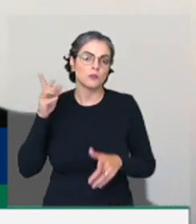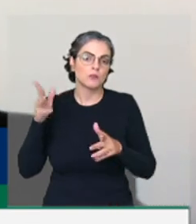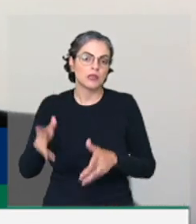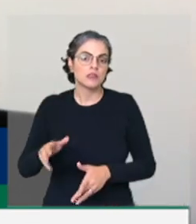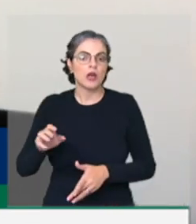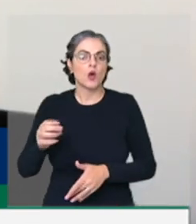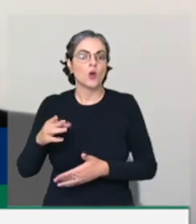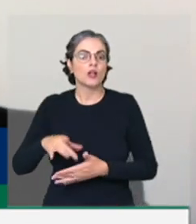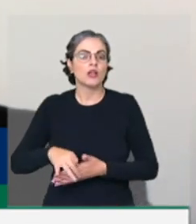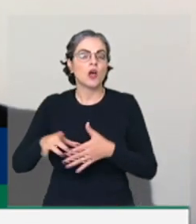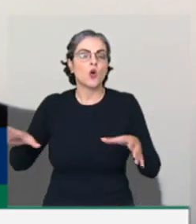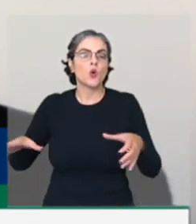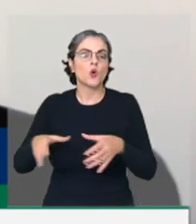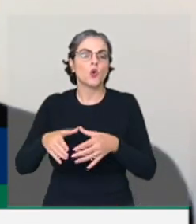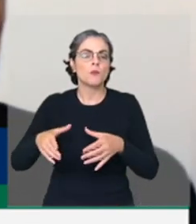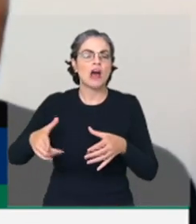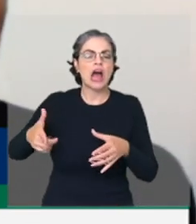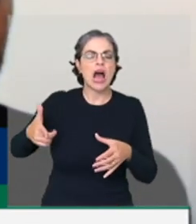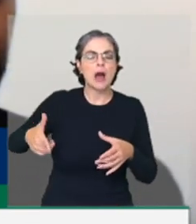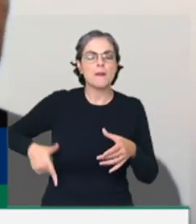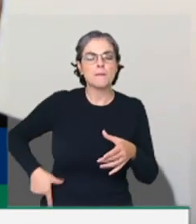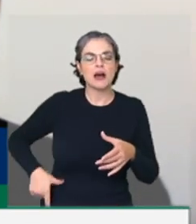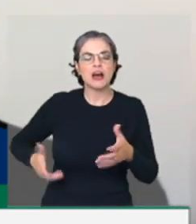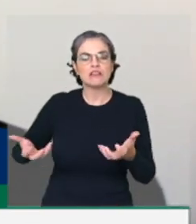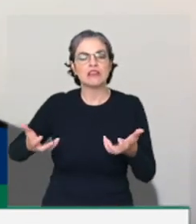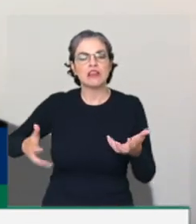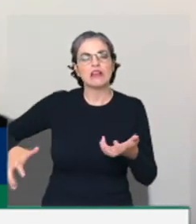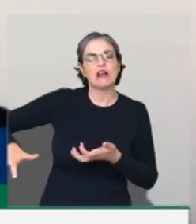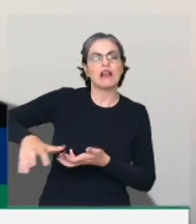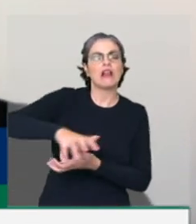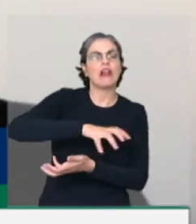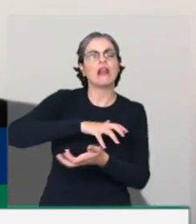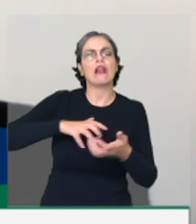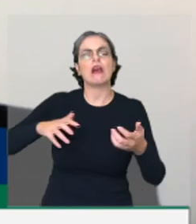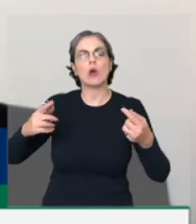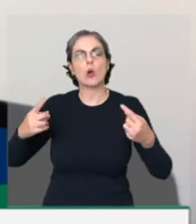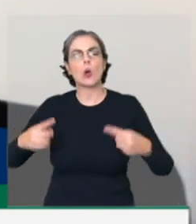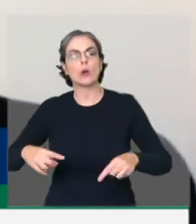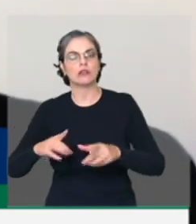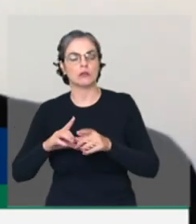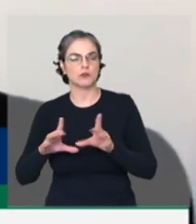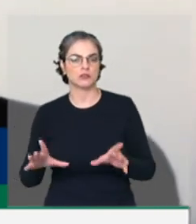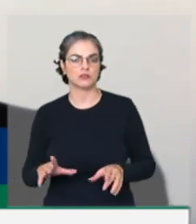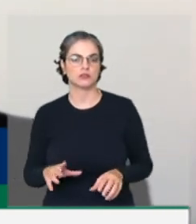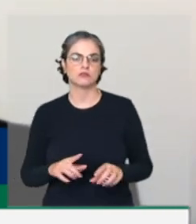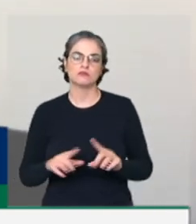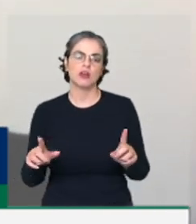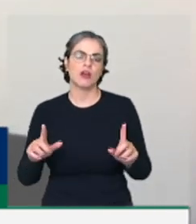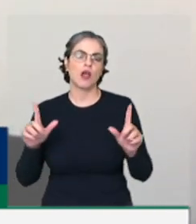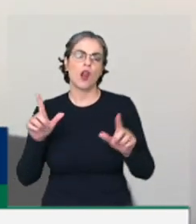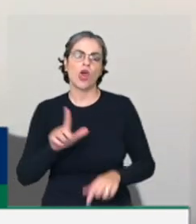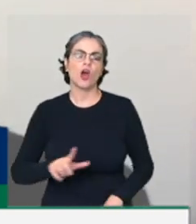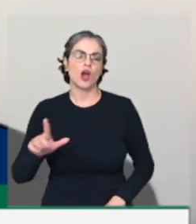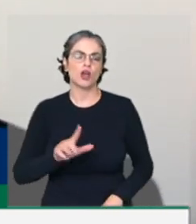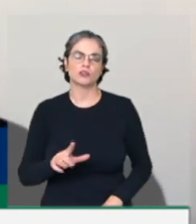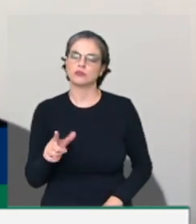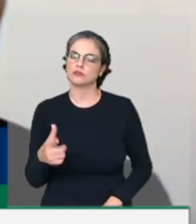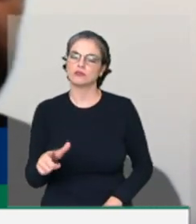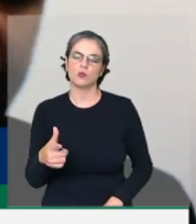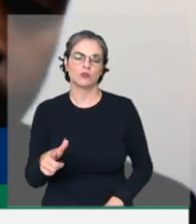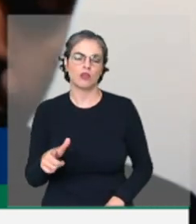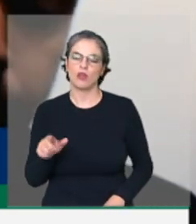grupo armado com o intuito de subverter a ordem democrática vigente, o que, evidentemente, não reflete a realidade dos fatos,